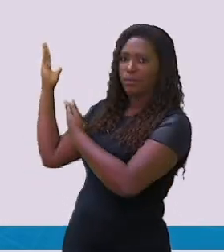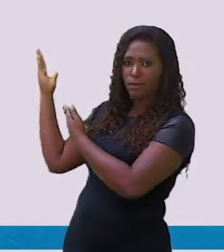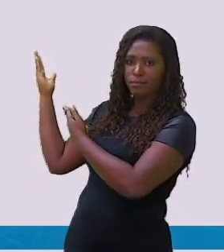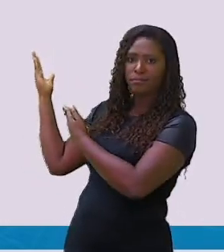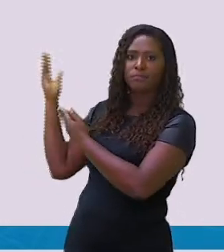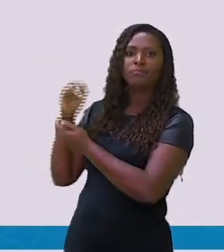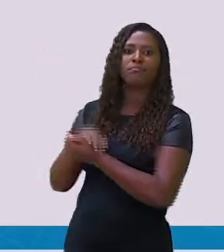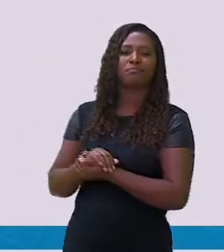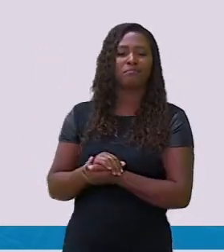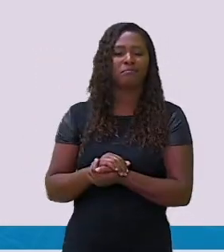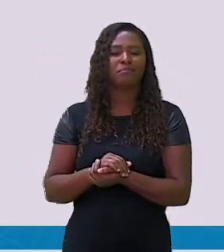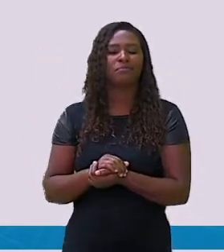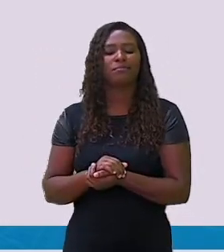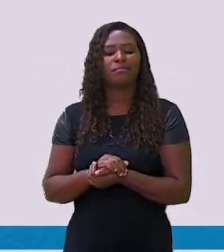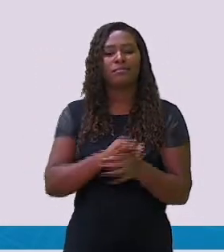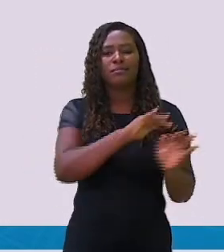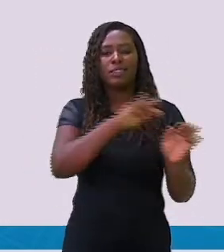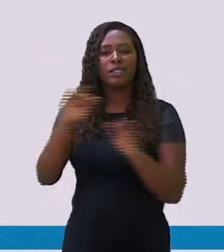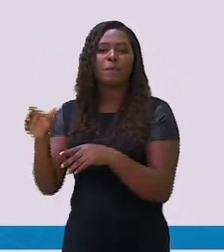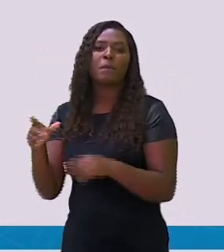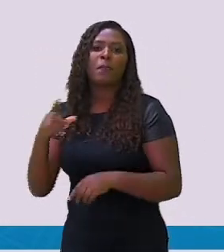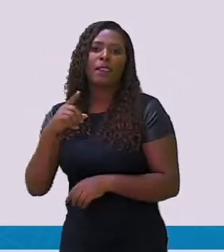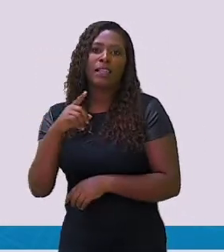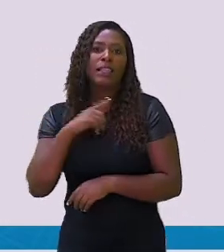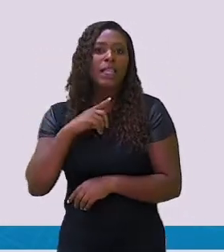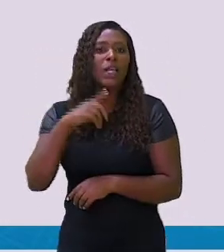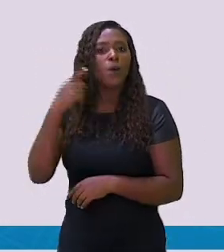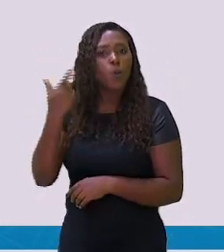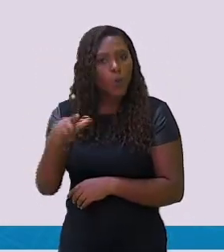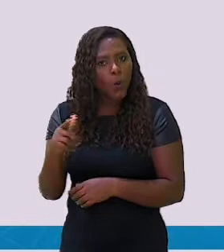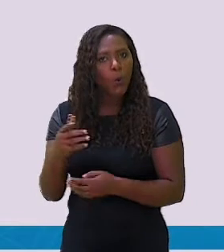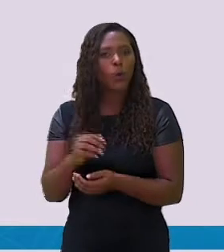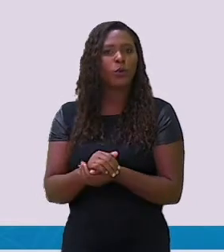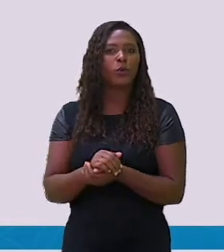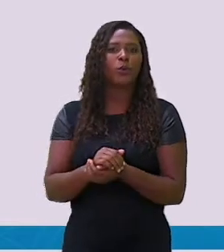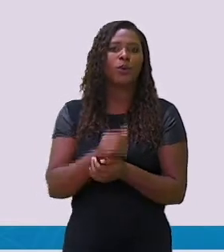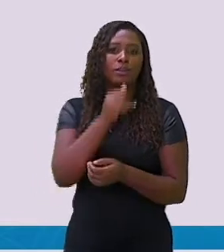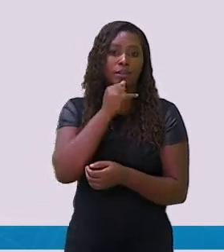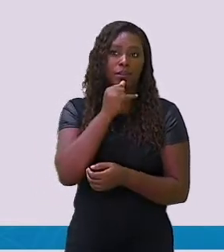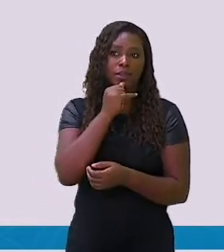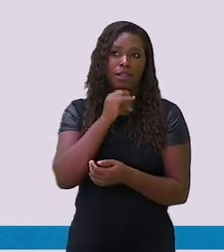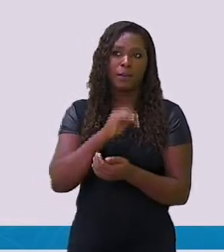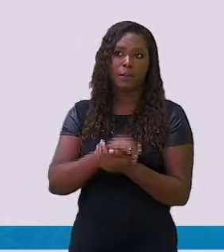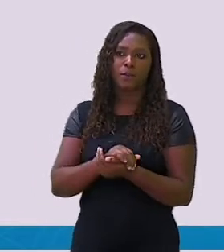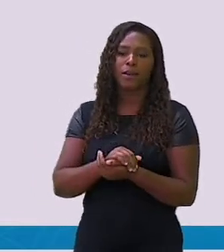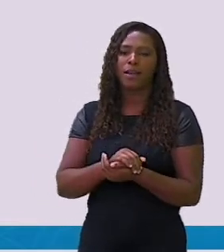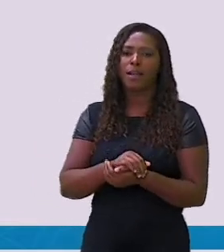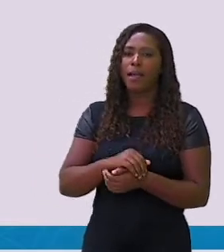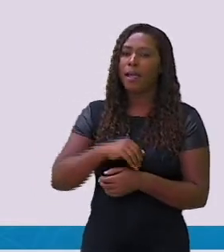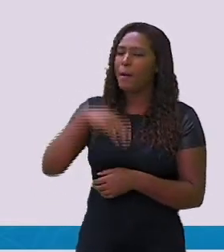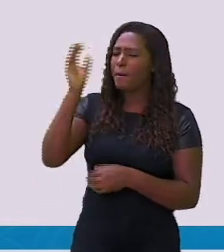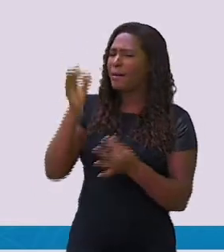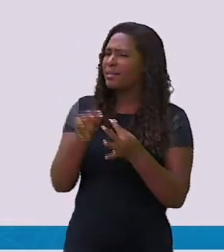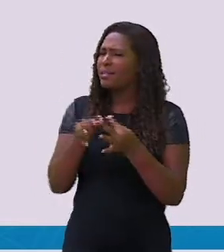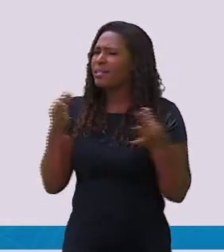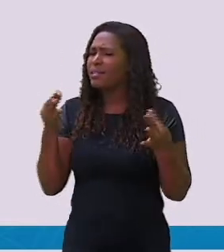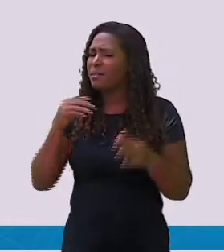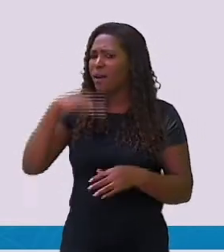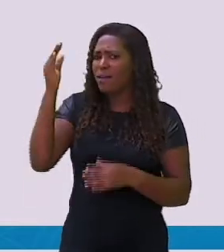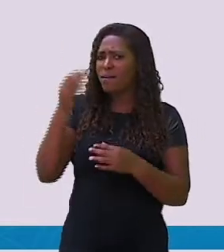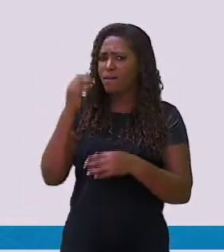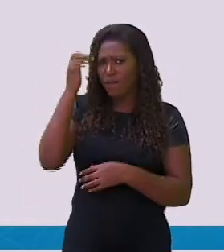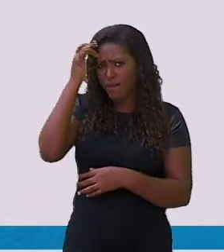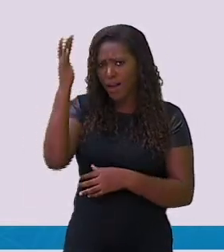e nós temos uma outra situação aqui olha essa que é muito mais simples porque